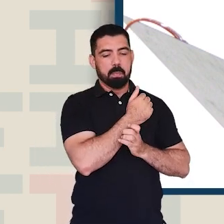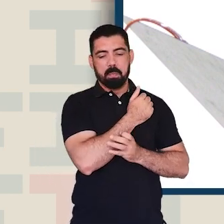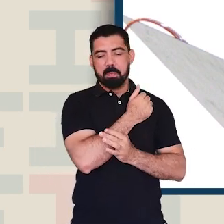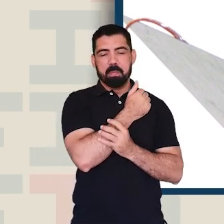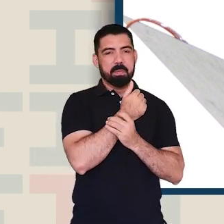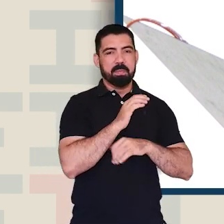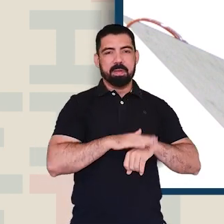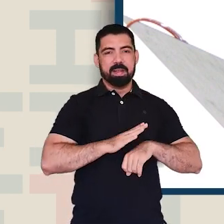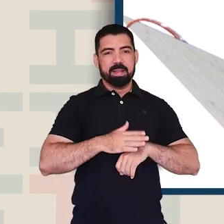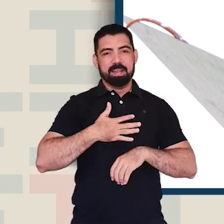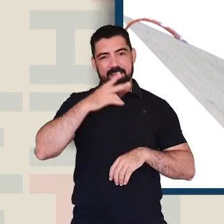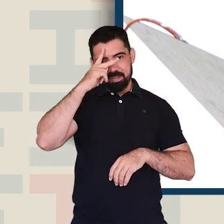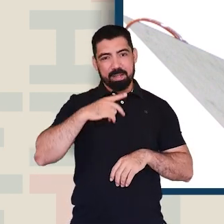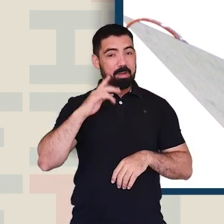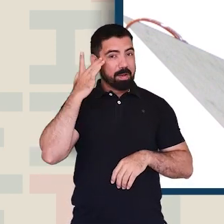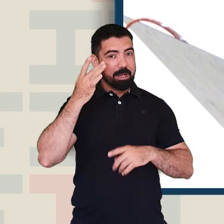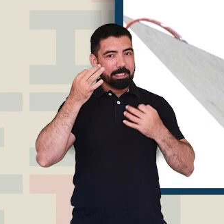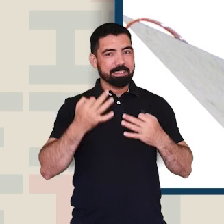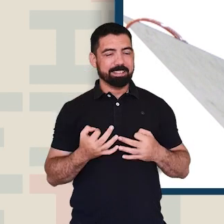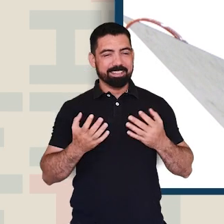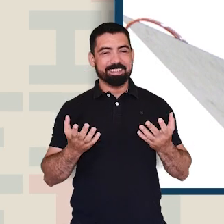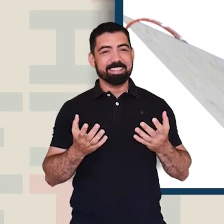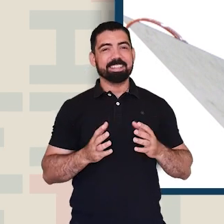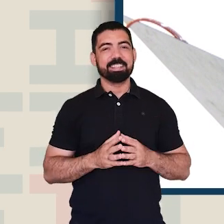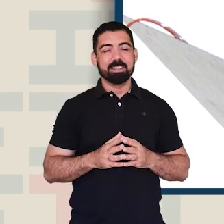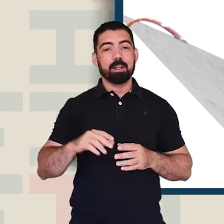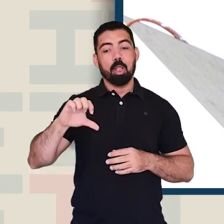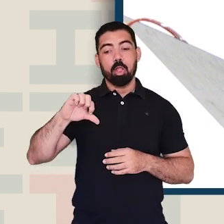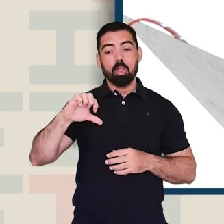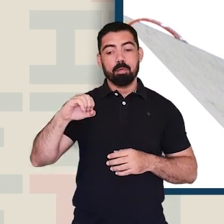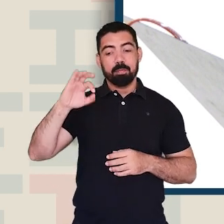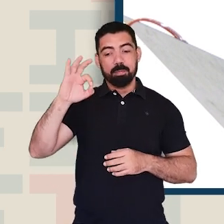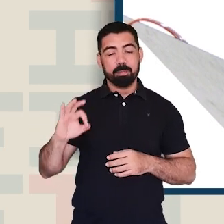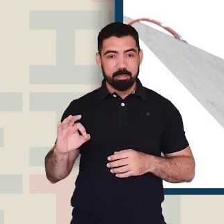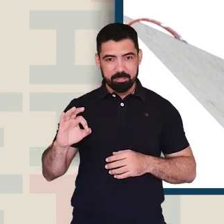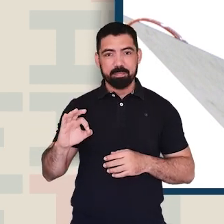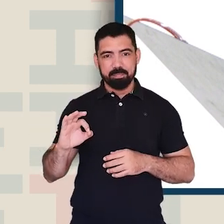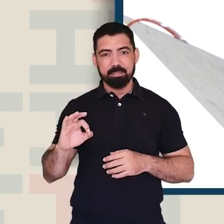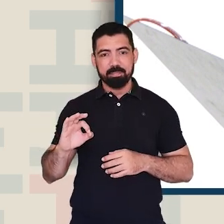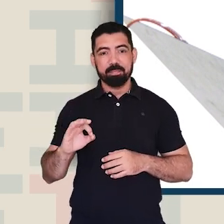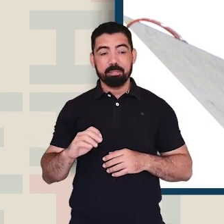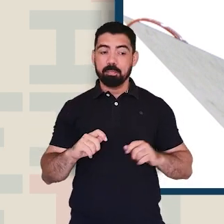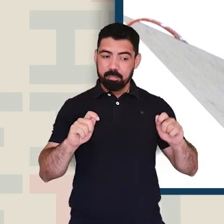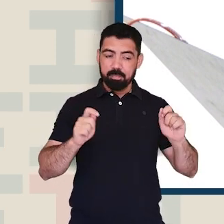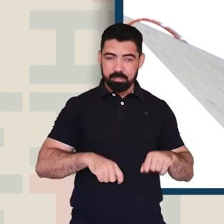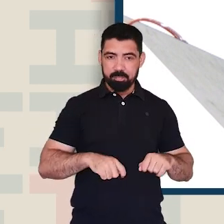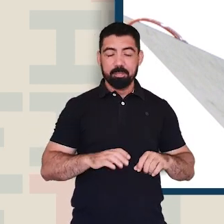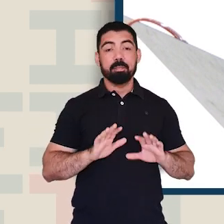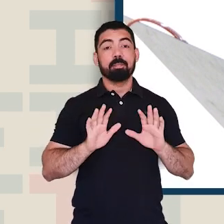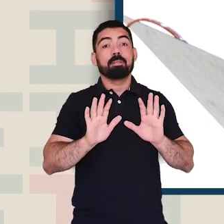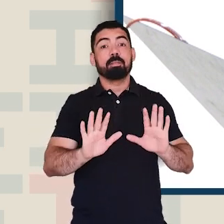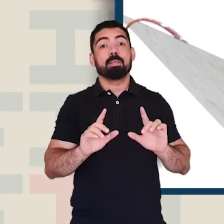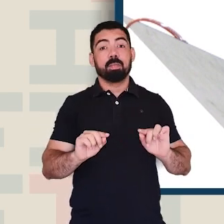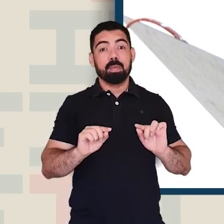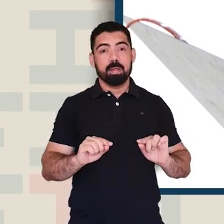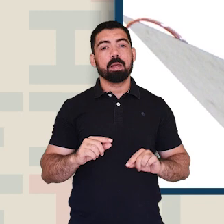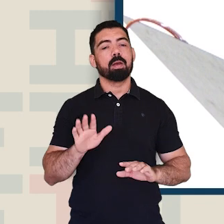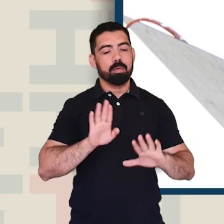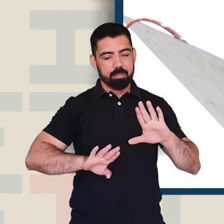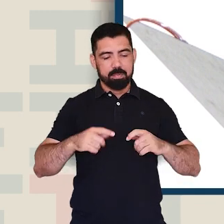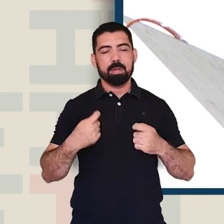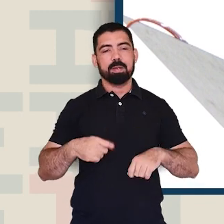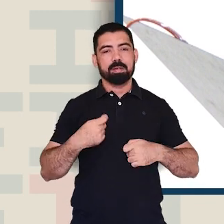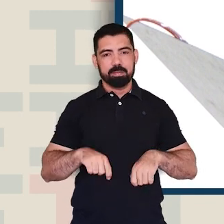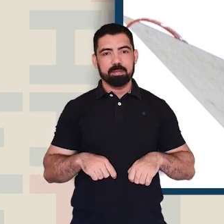as músicas do meu jeito, eu achava que estava dando certo. Né? 90% de chance de dar certo, mas tem que